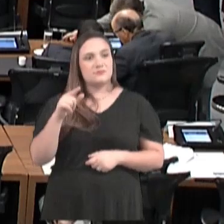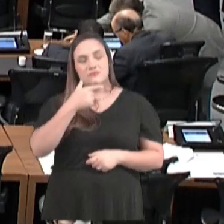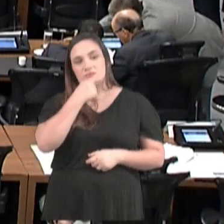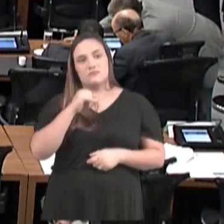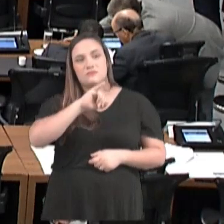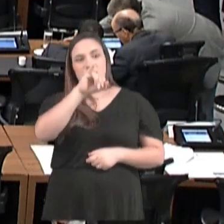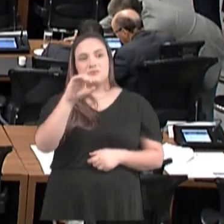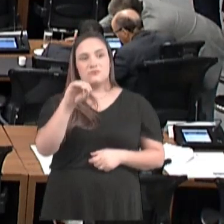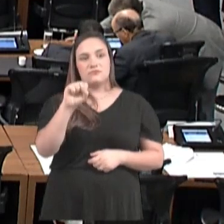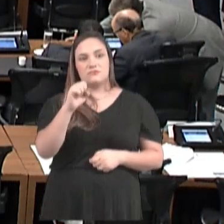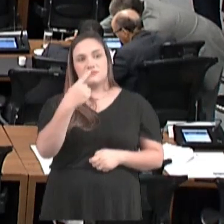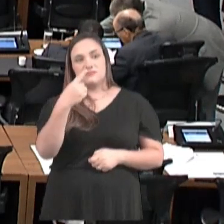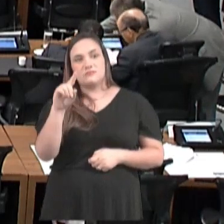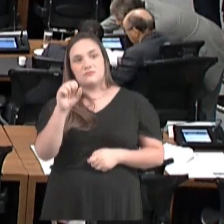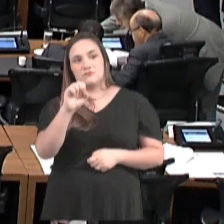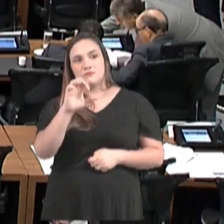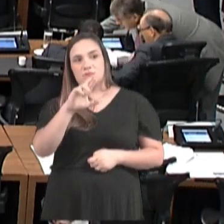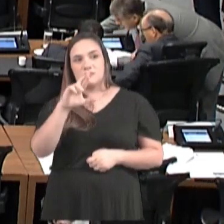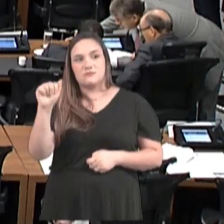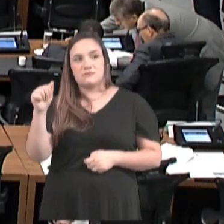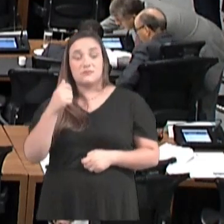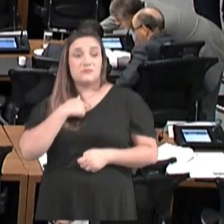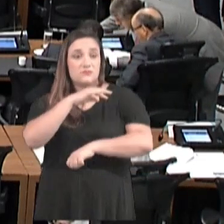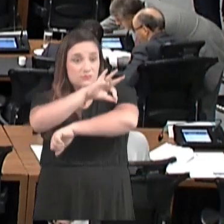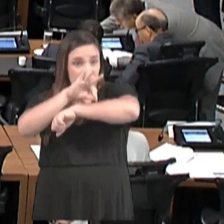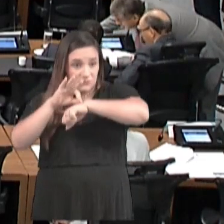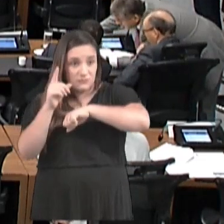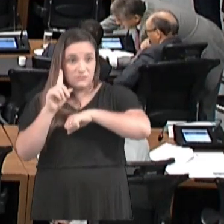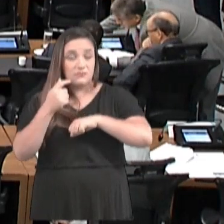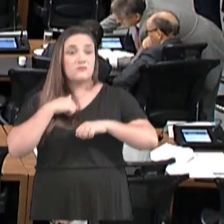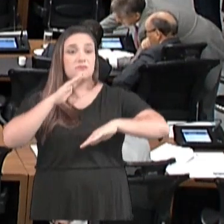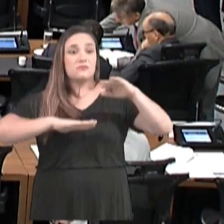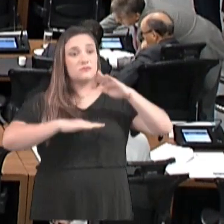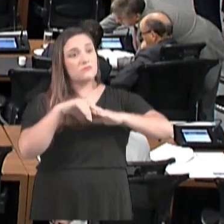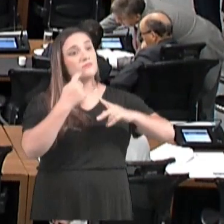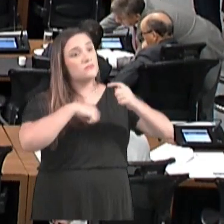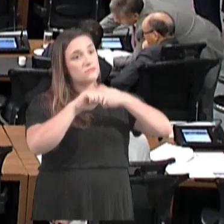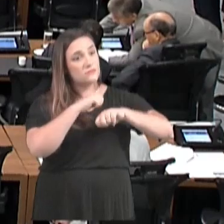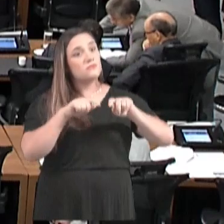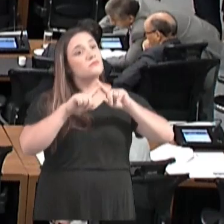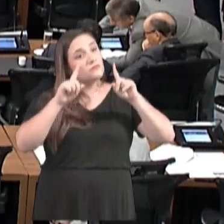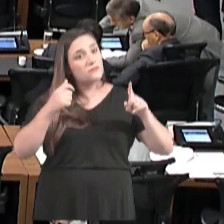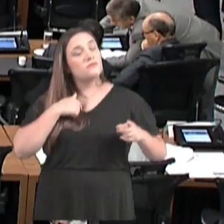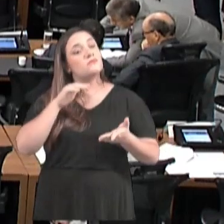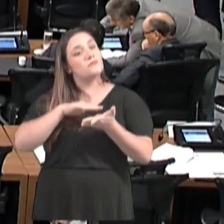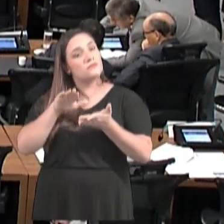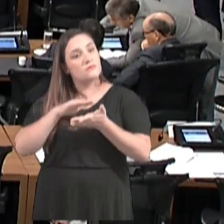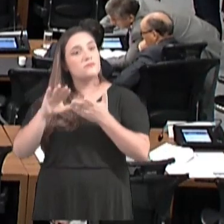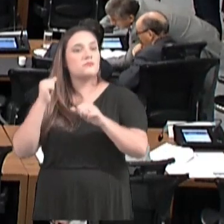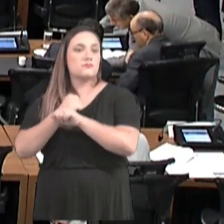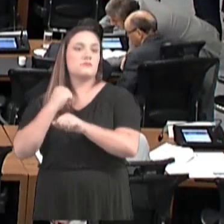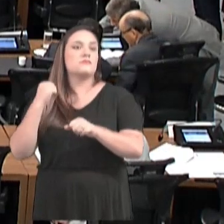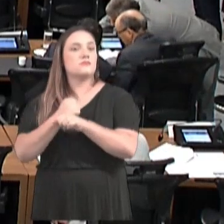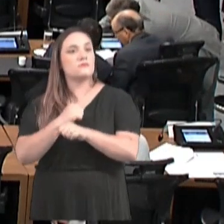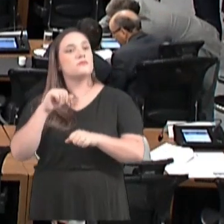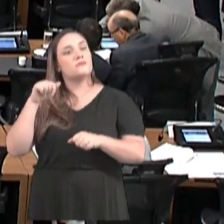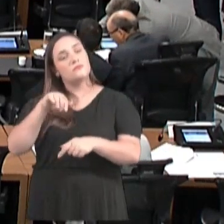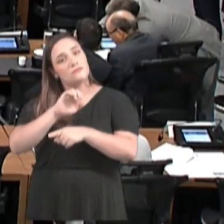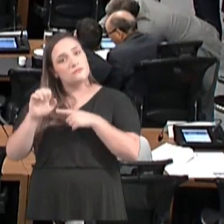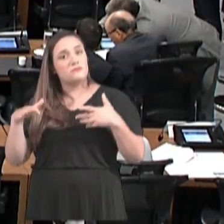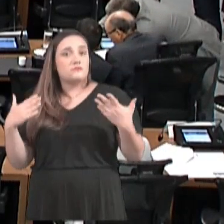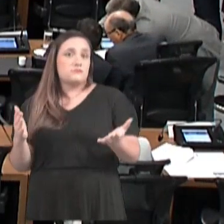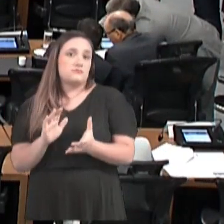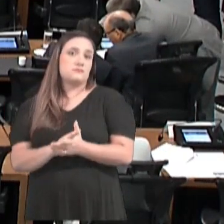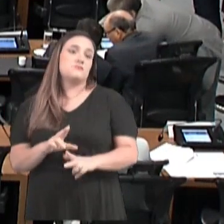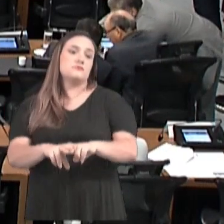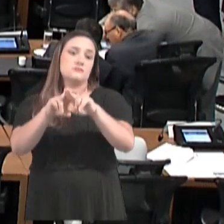José Serra. Eu não sou engenheiro, sou economista e fui secretário de obras do Estado.